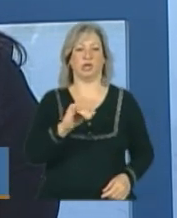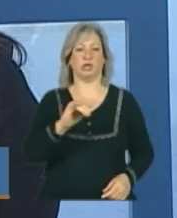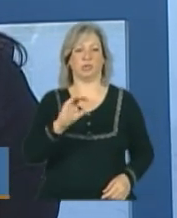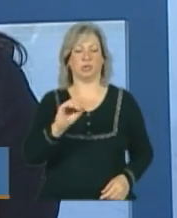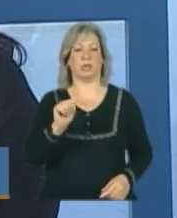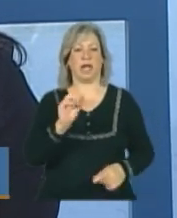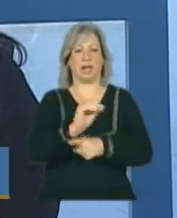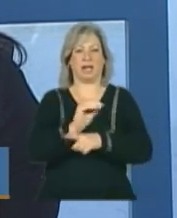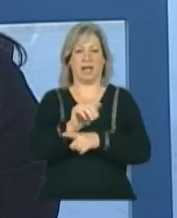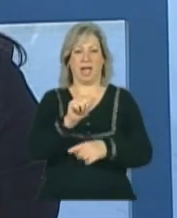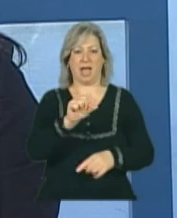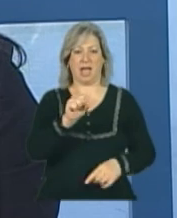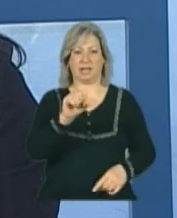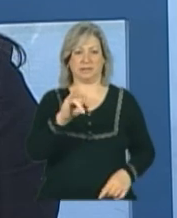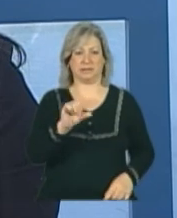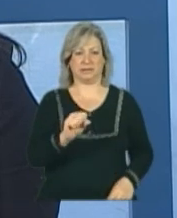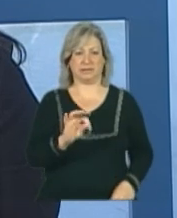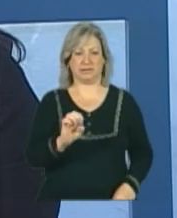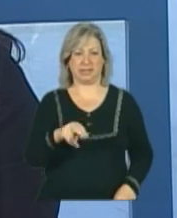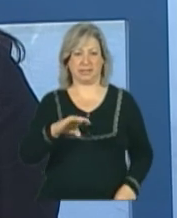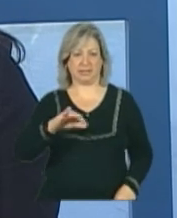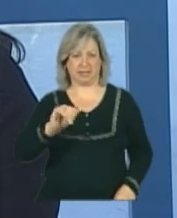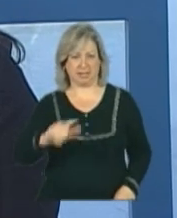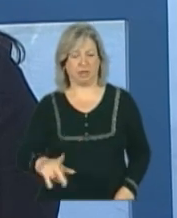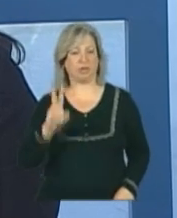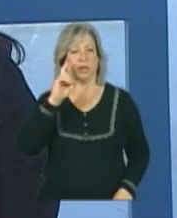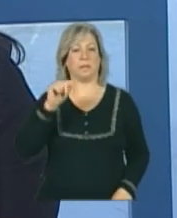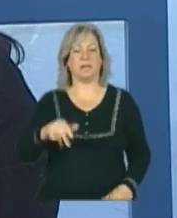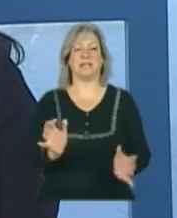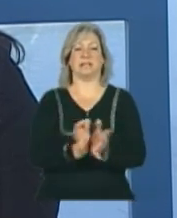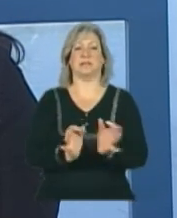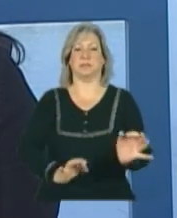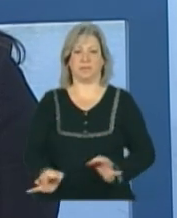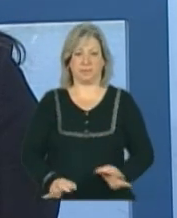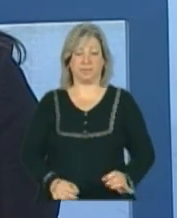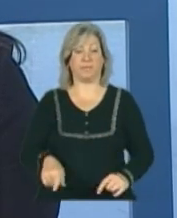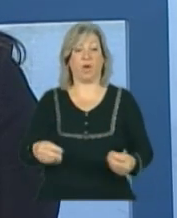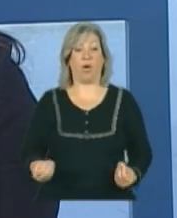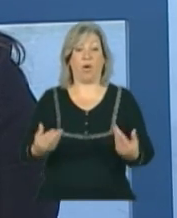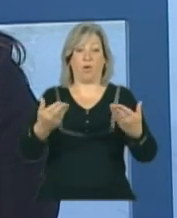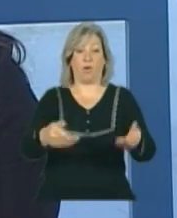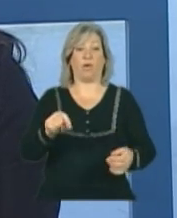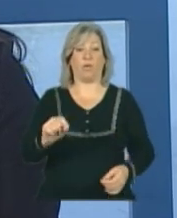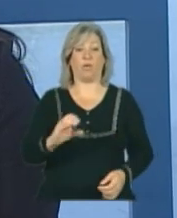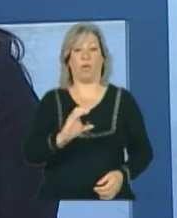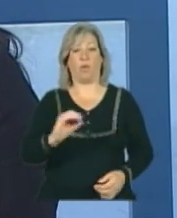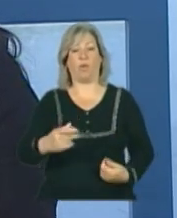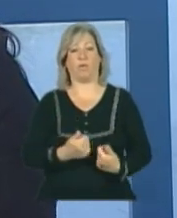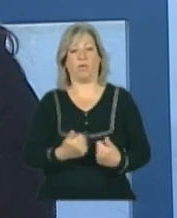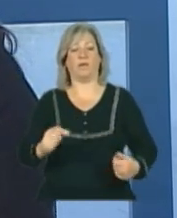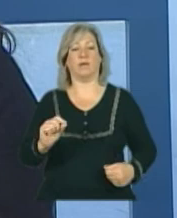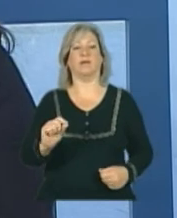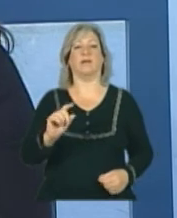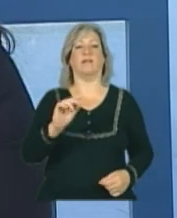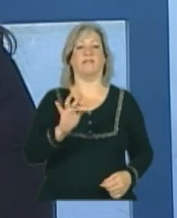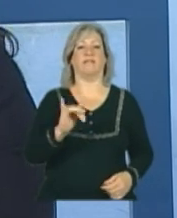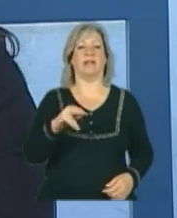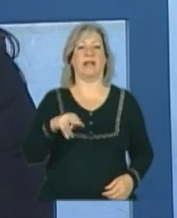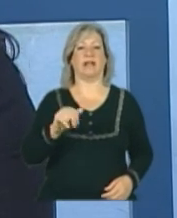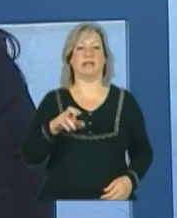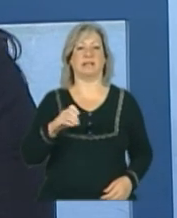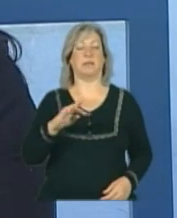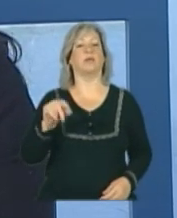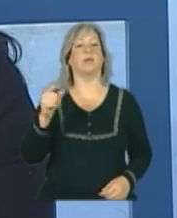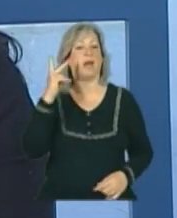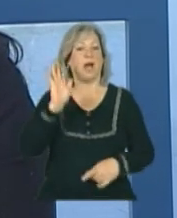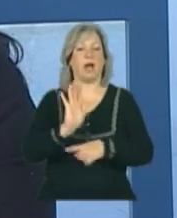uma das ações do Plano Brasil Sem Miséria. A oferta do cofinanciamento federal será para o Serviço de Proteção